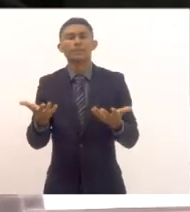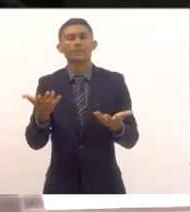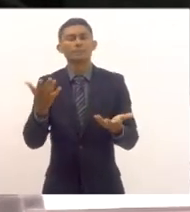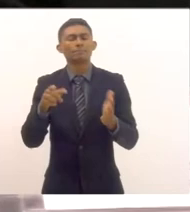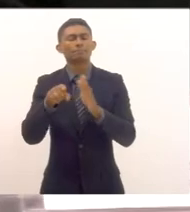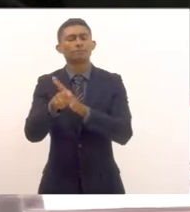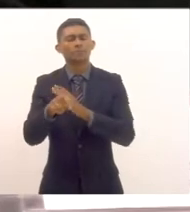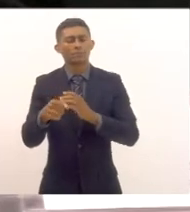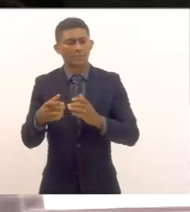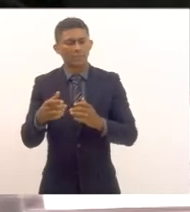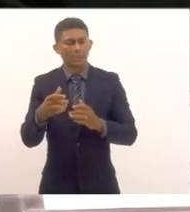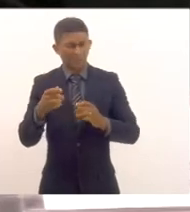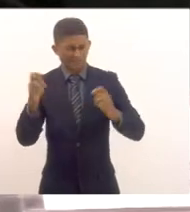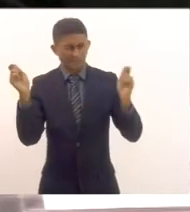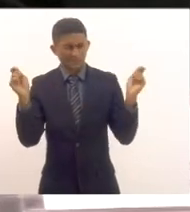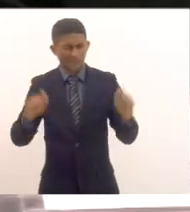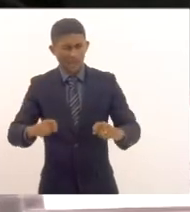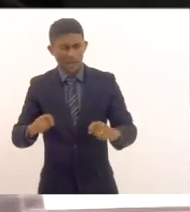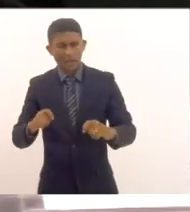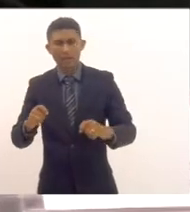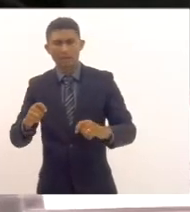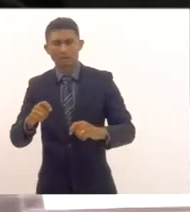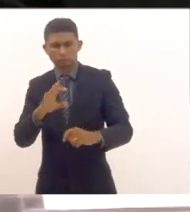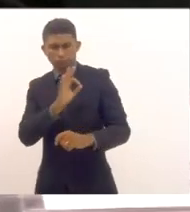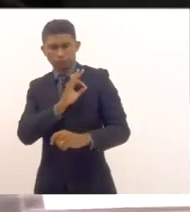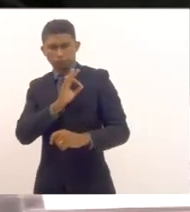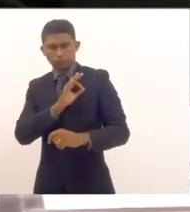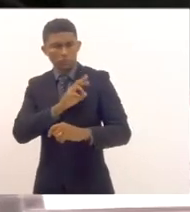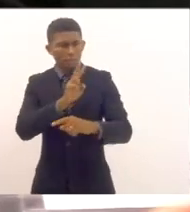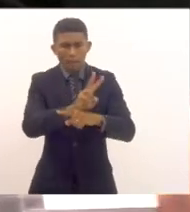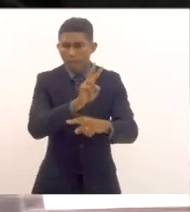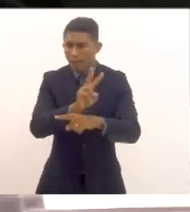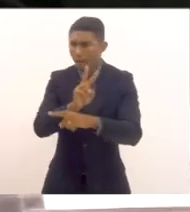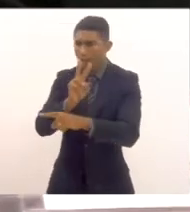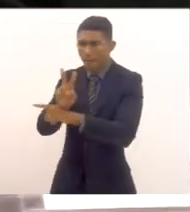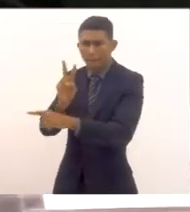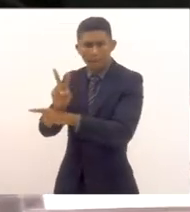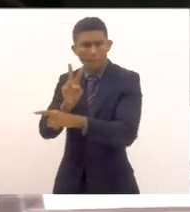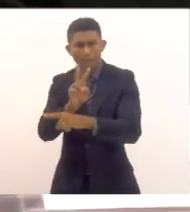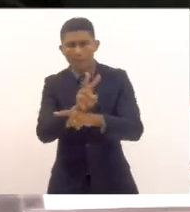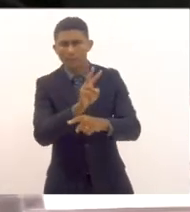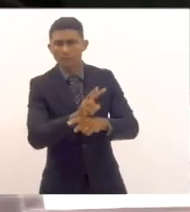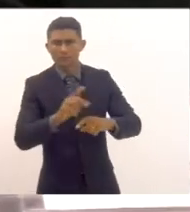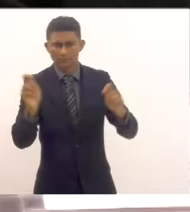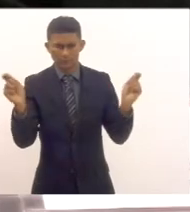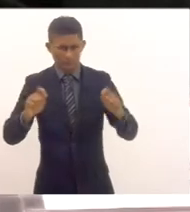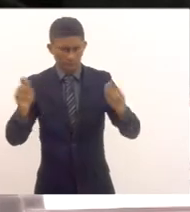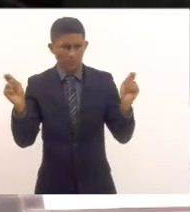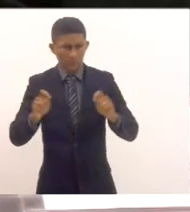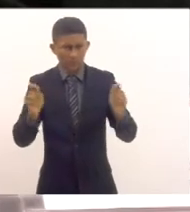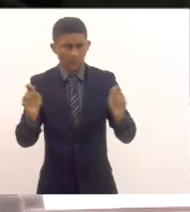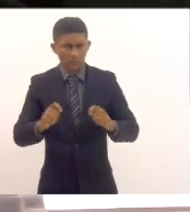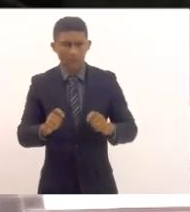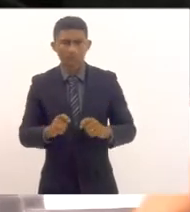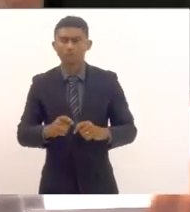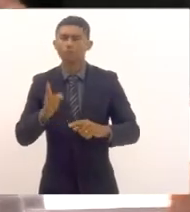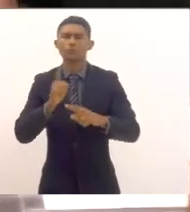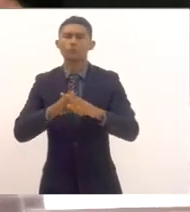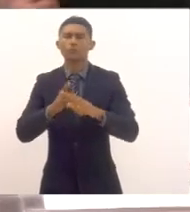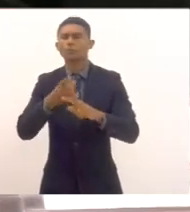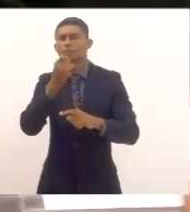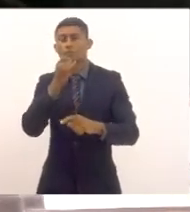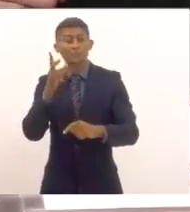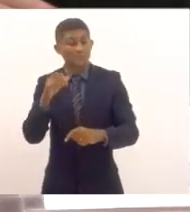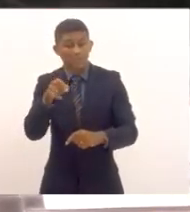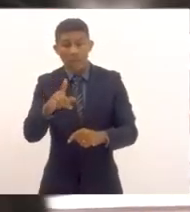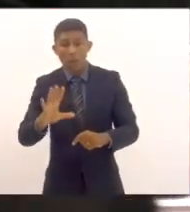da nessa mancha Natal mancha que existe no furto de cabos que eu possa ter uma compreensão maior Porque na minha compreensão seguinte tem uma